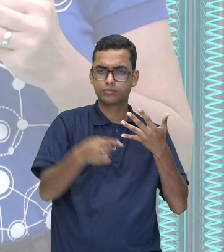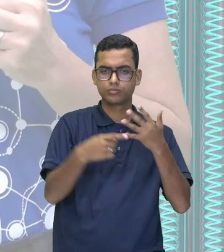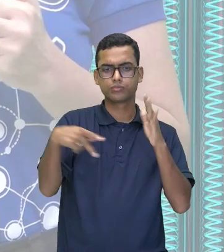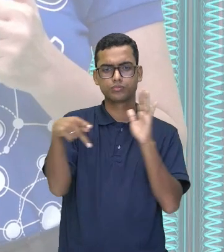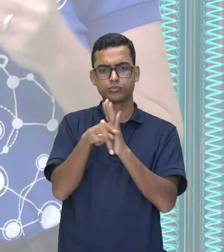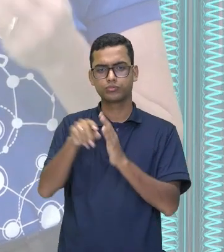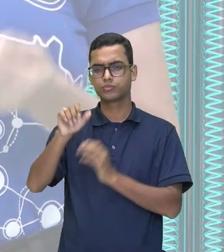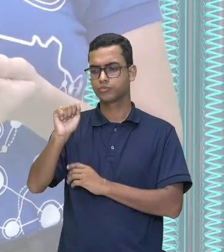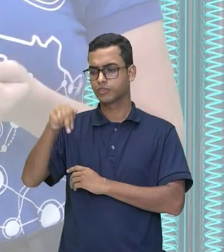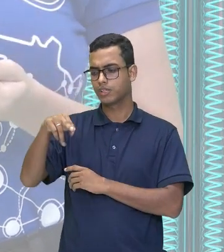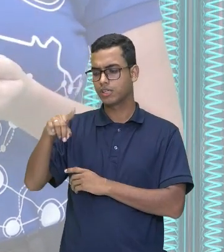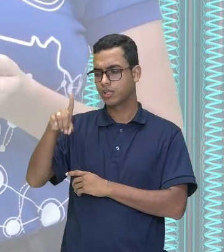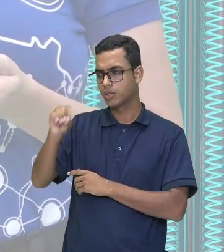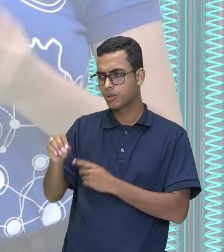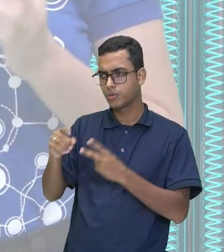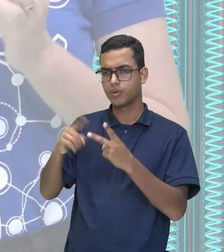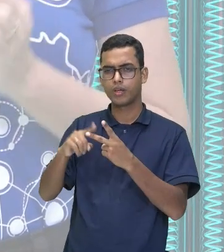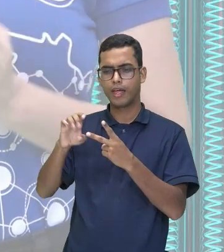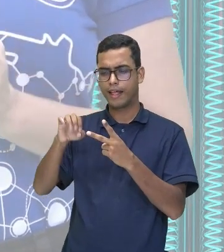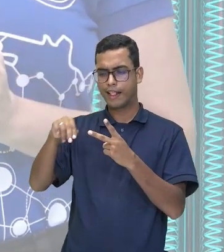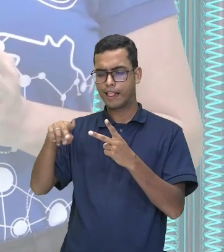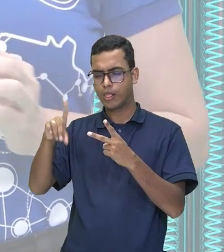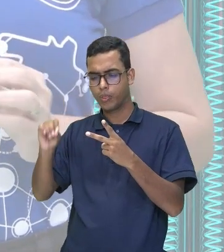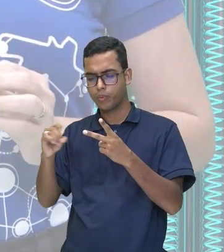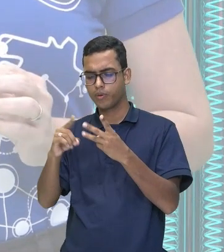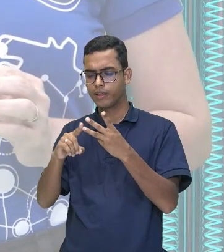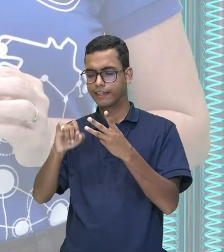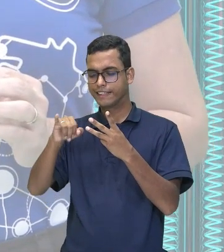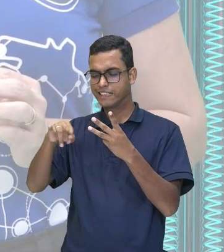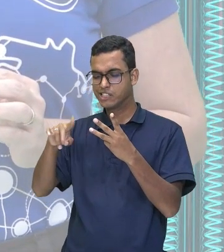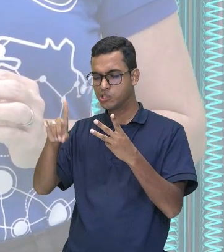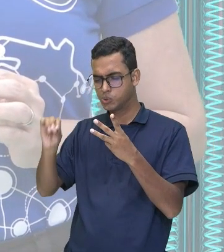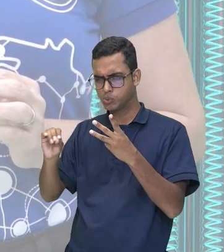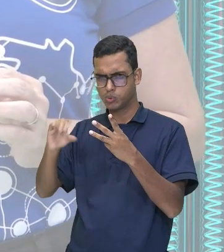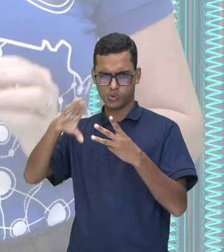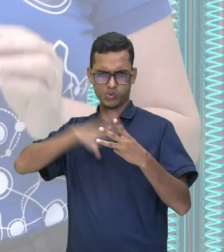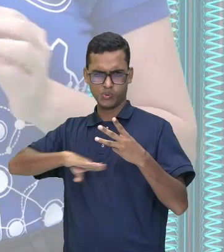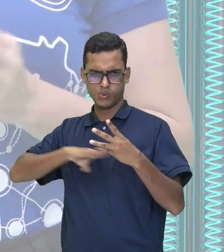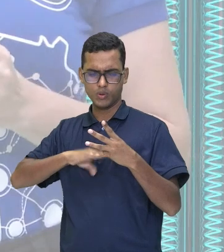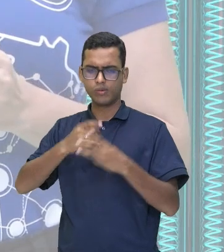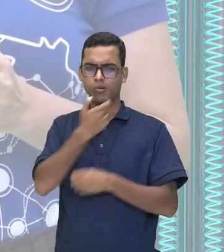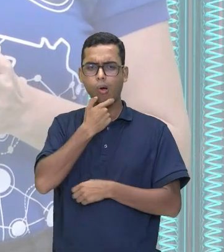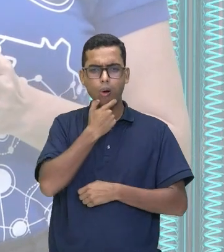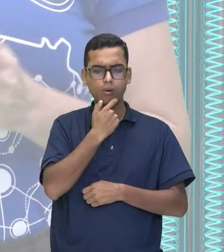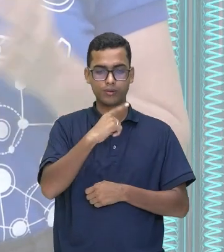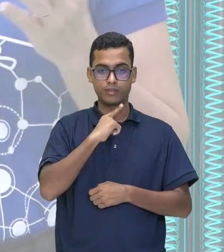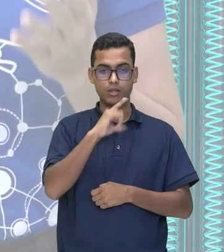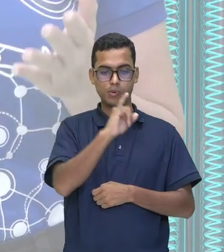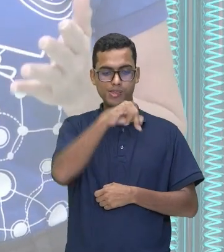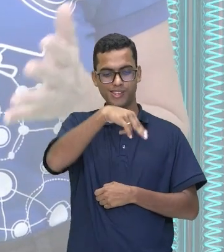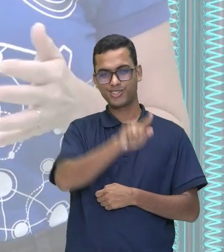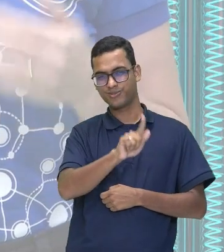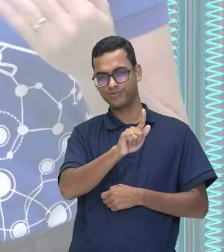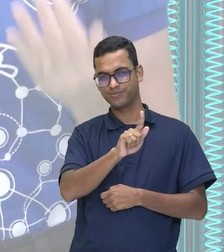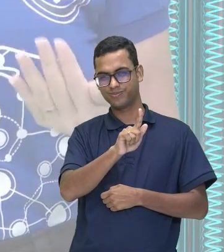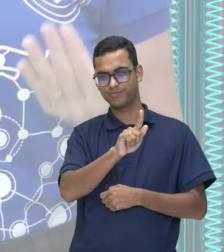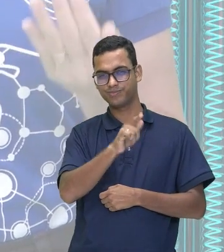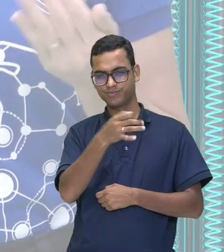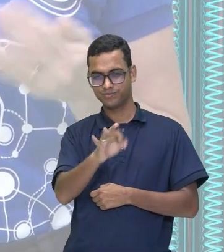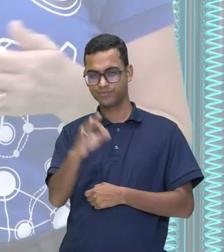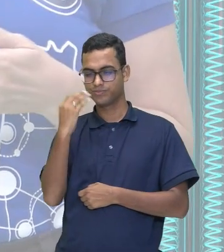ando, endo, indo em português, né? Em inglês é esse ing.